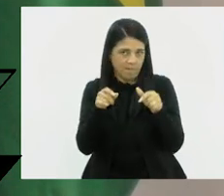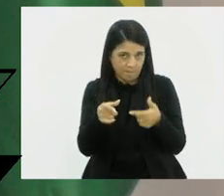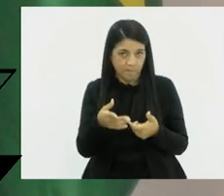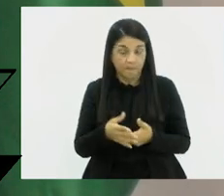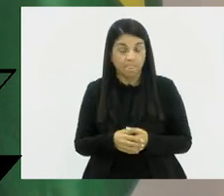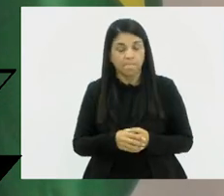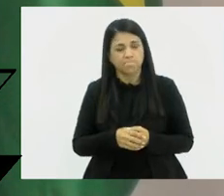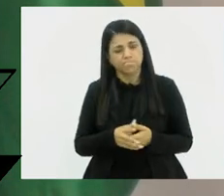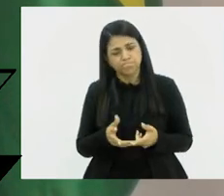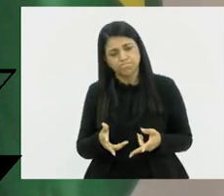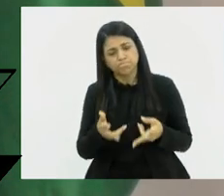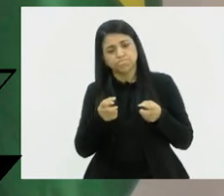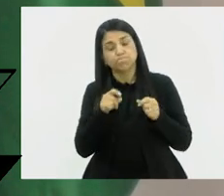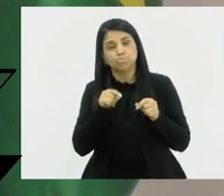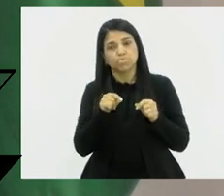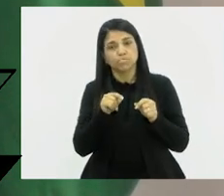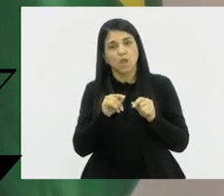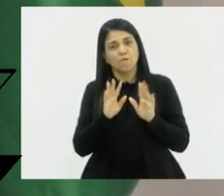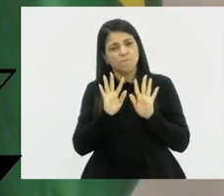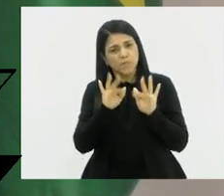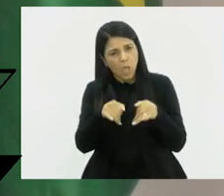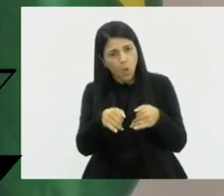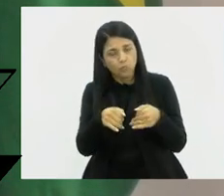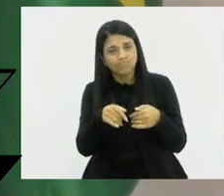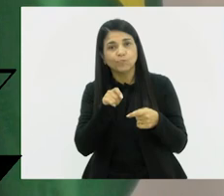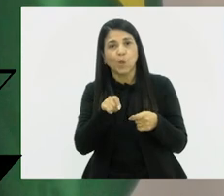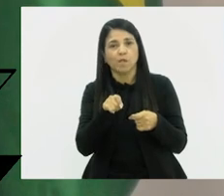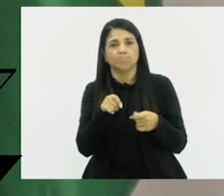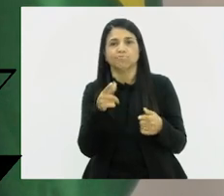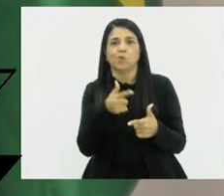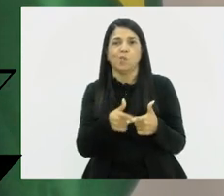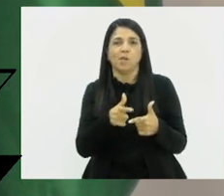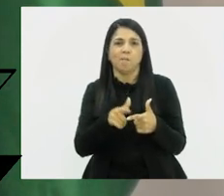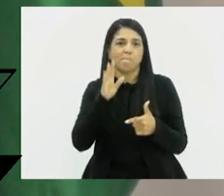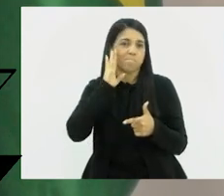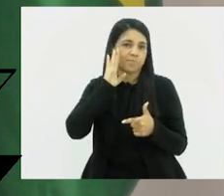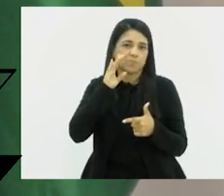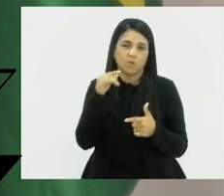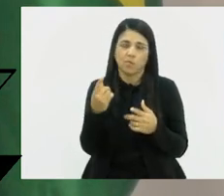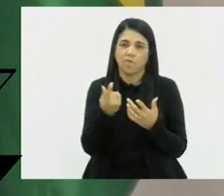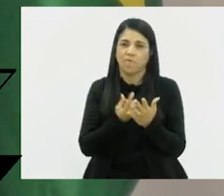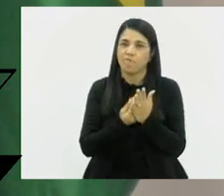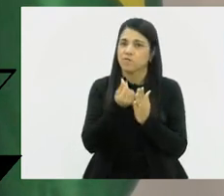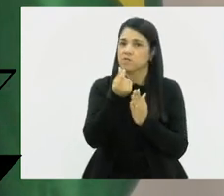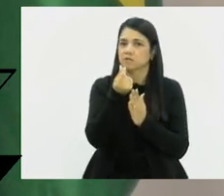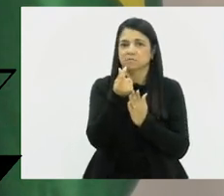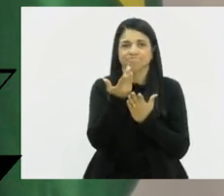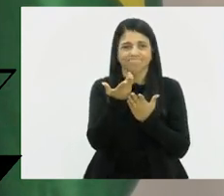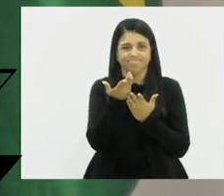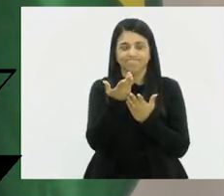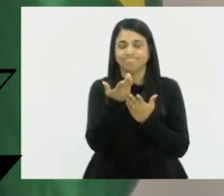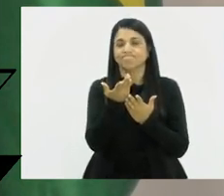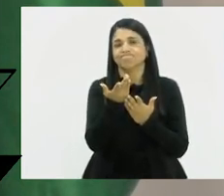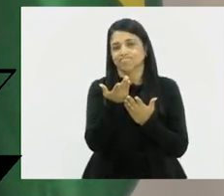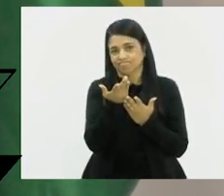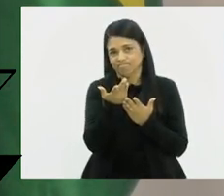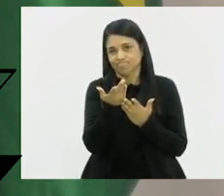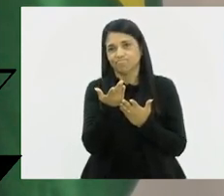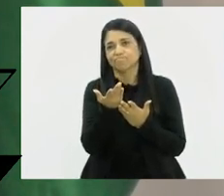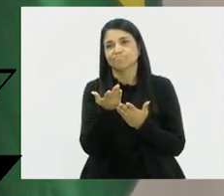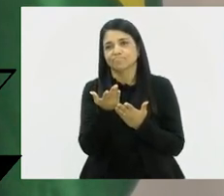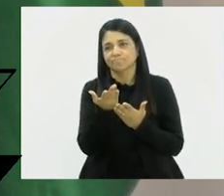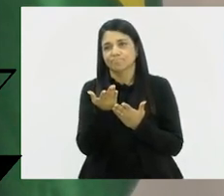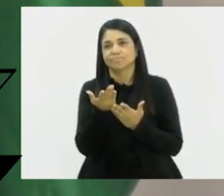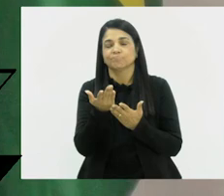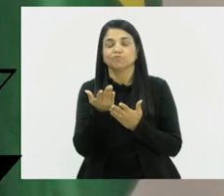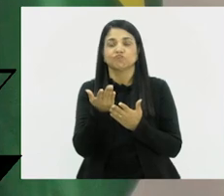se depara que, no final de tudo, é o financeiro. O financeiro é o grande imbróglio aí, tanto